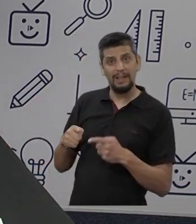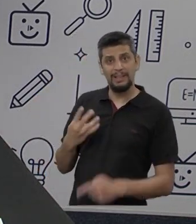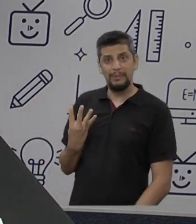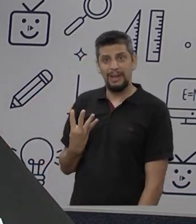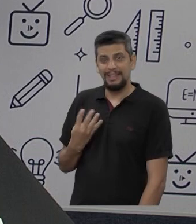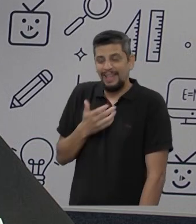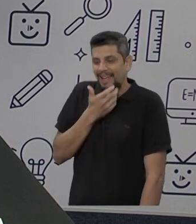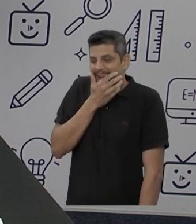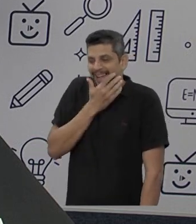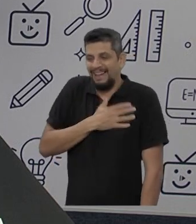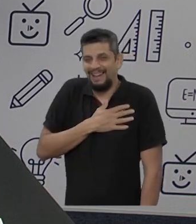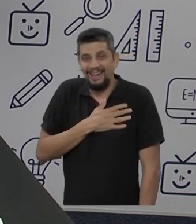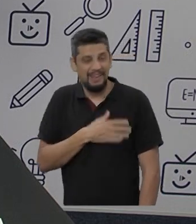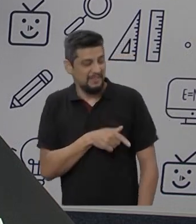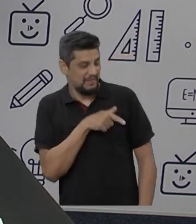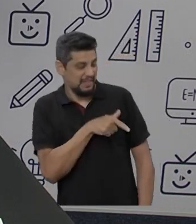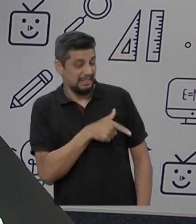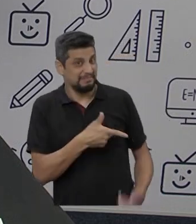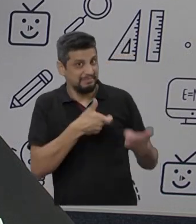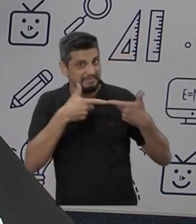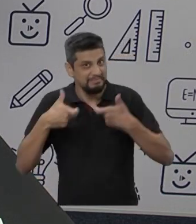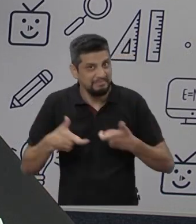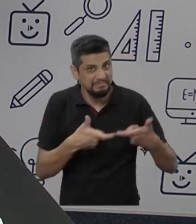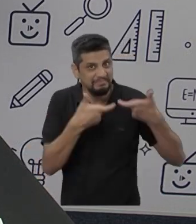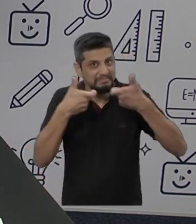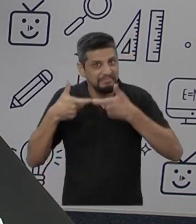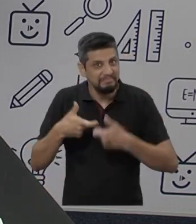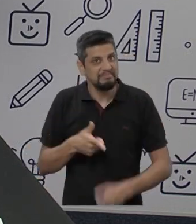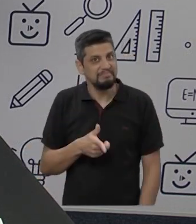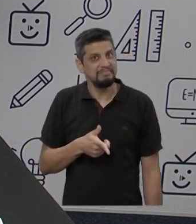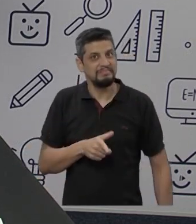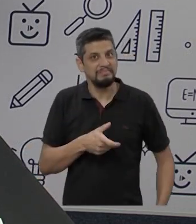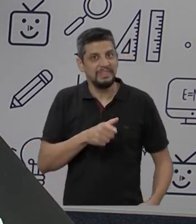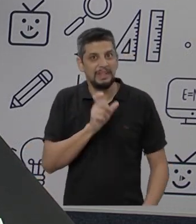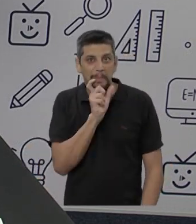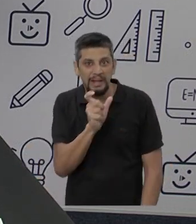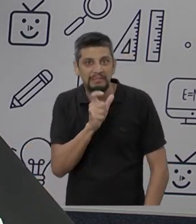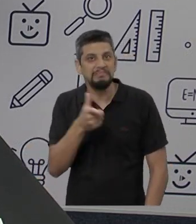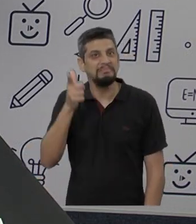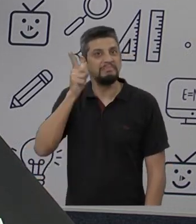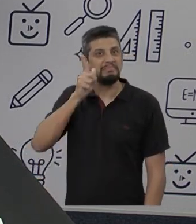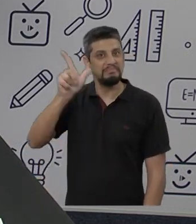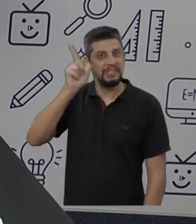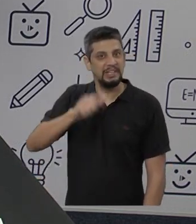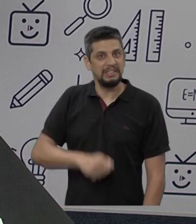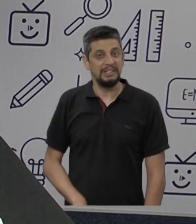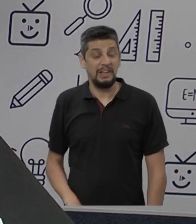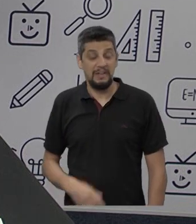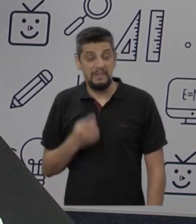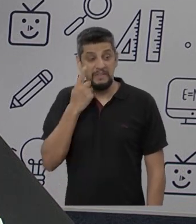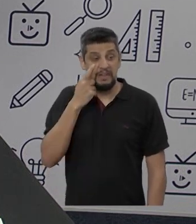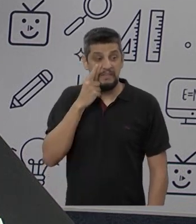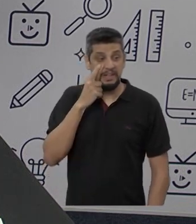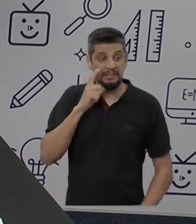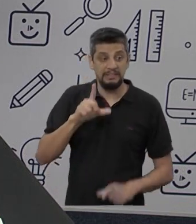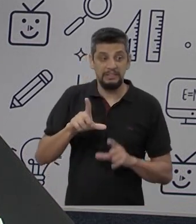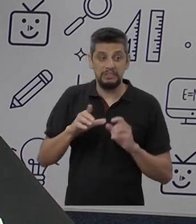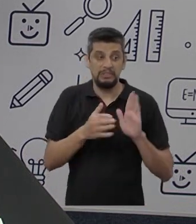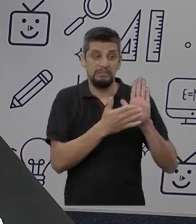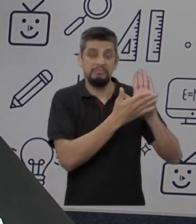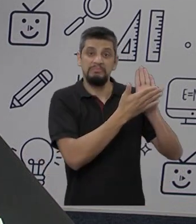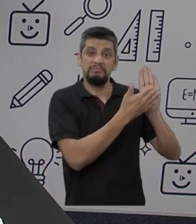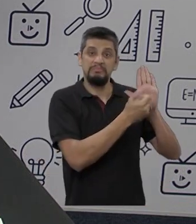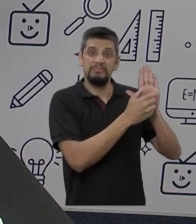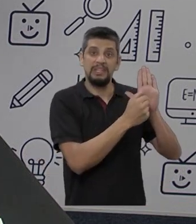4 letras. Essa batalha você venceu, prof. Vamos ver se na próxima eu tenho mais sorte. Tirando todas